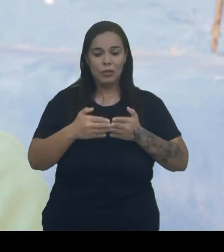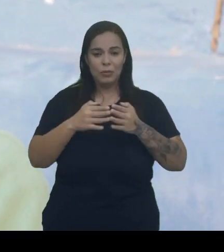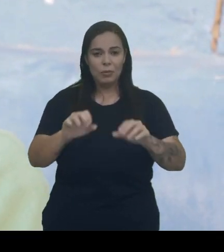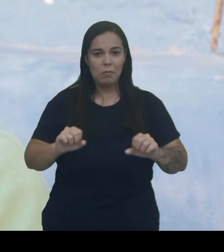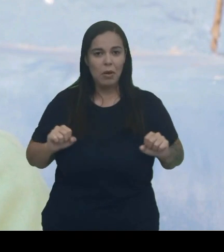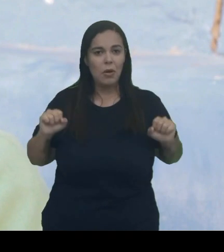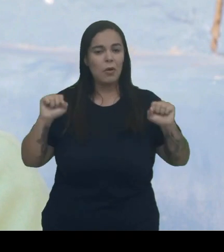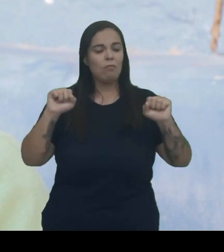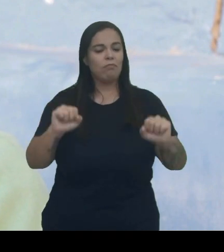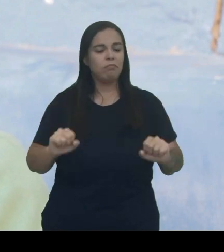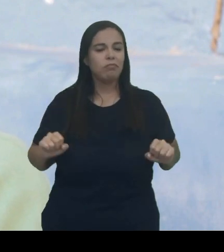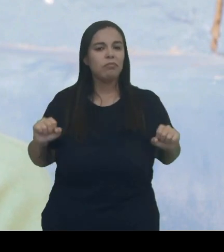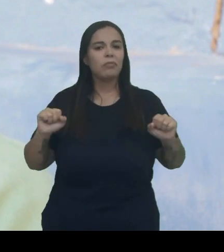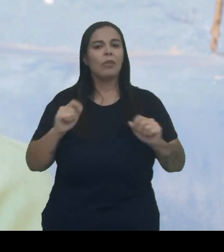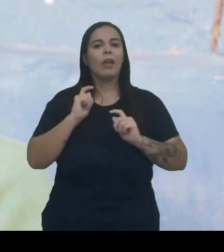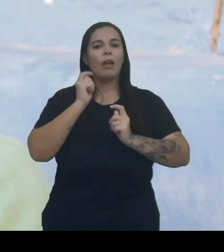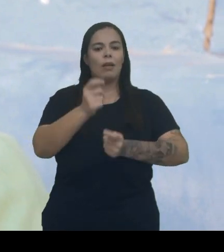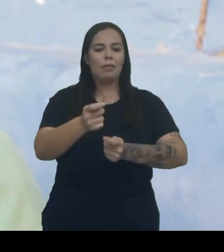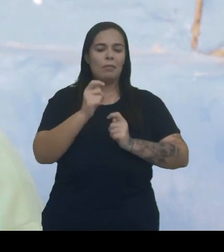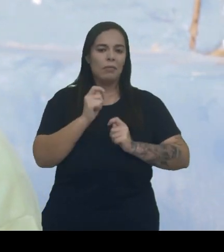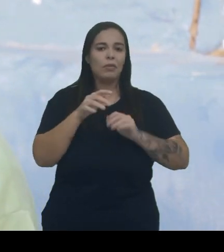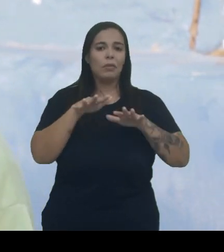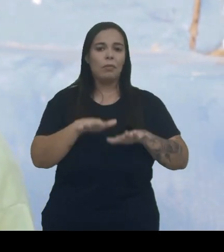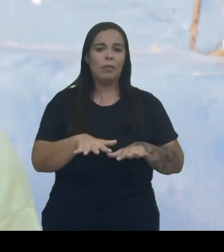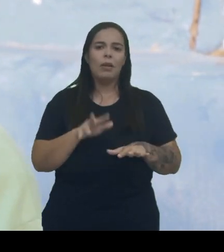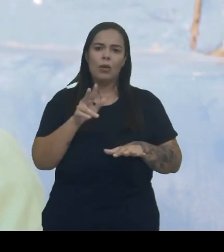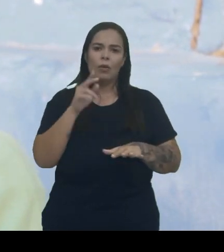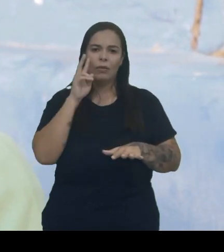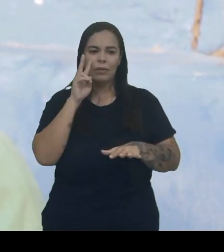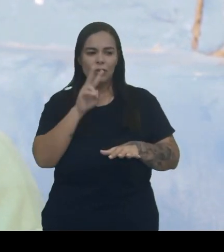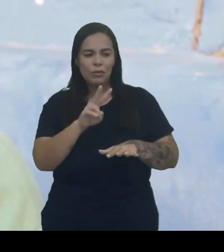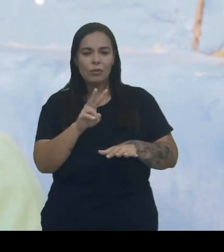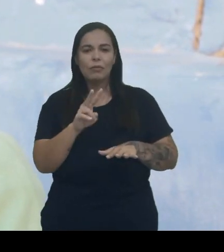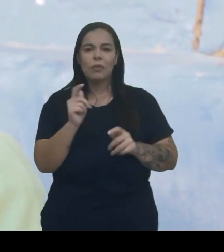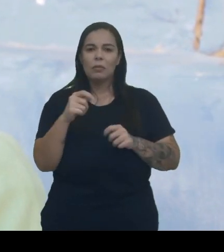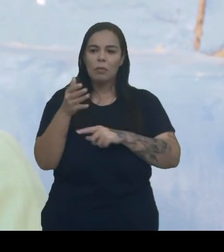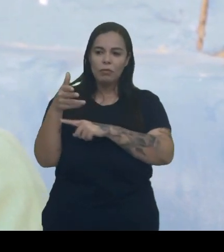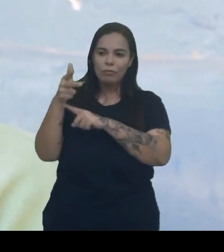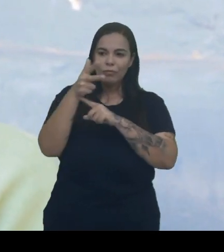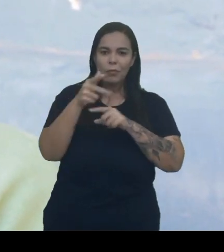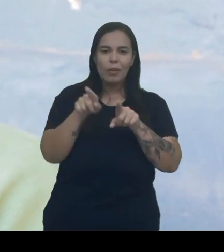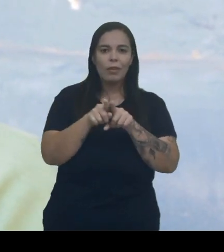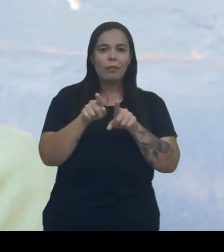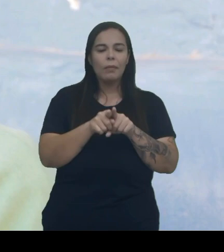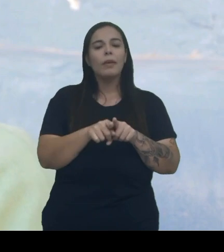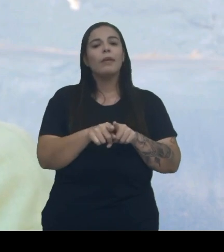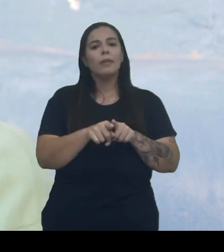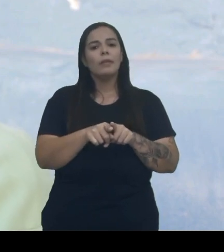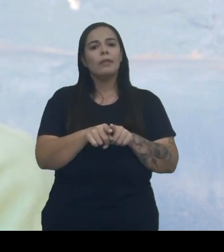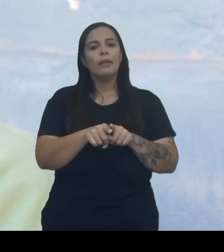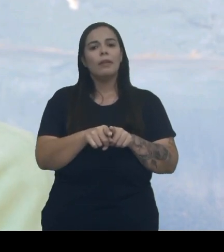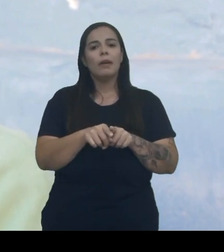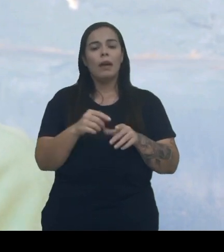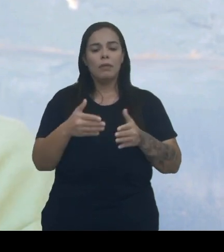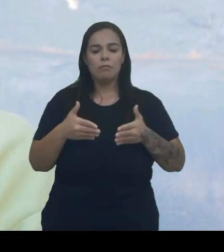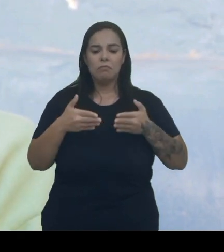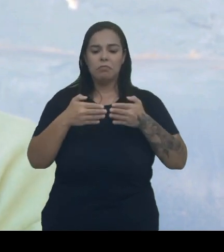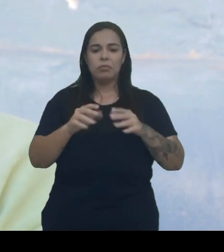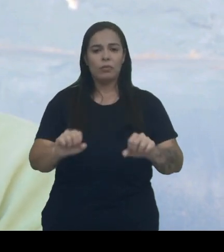né? Pescava em canoa, como vocês estão vendo, pode filmar para ver, em embarcação de boca aberta e a